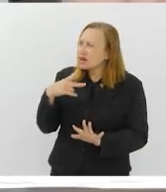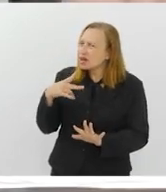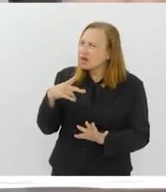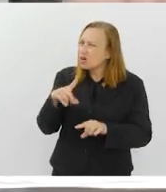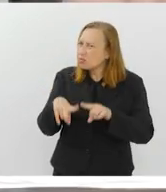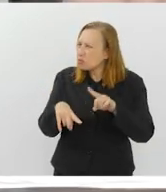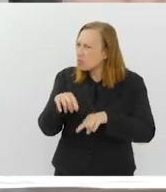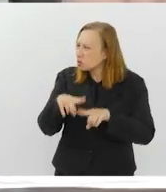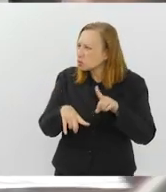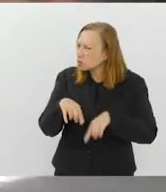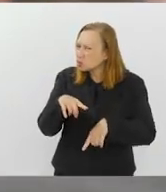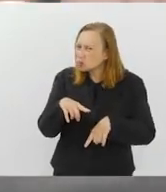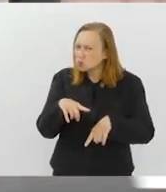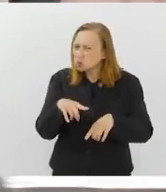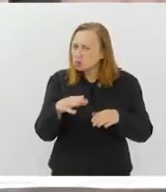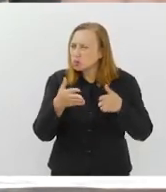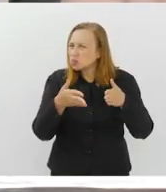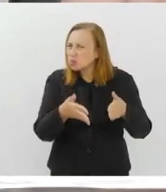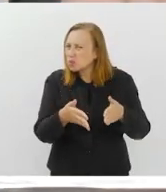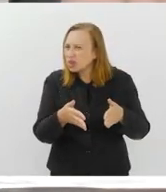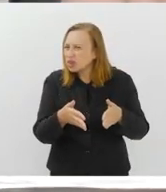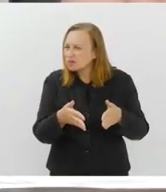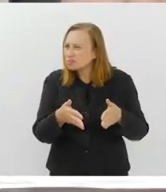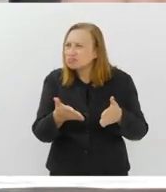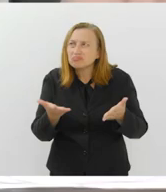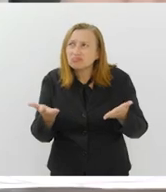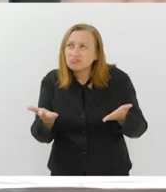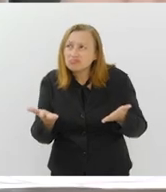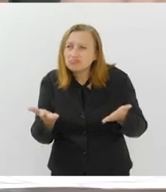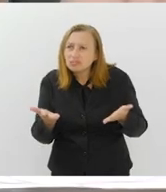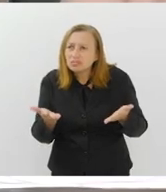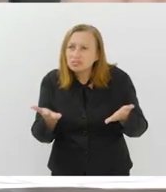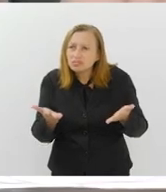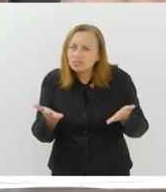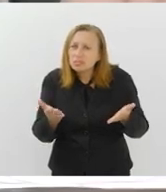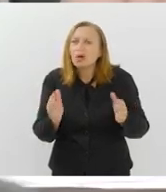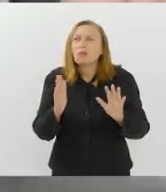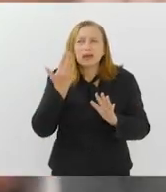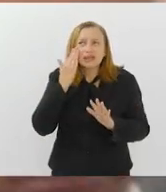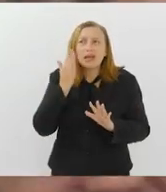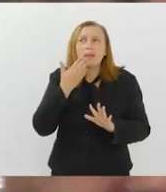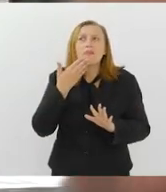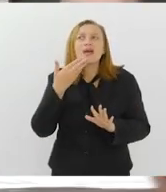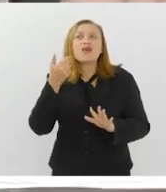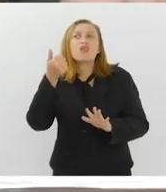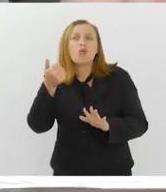produto específico, deixa, talvez, para o pessoal entender melhor,